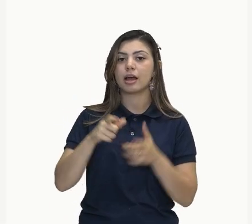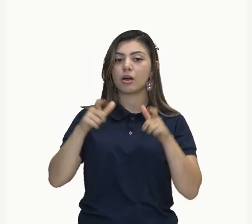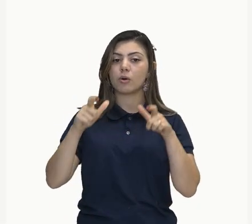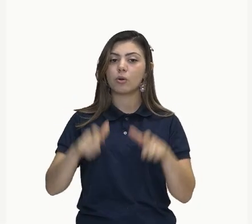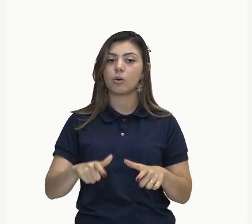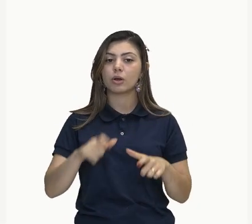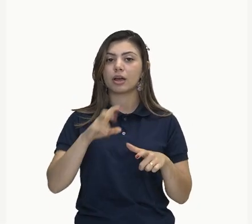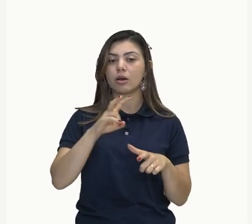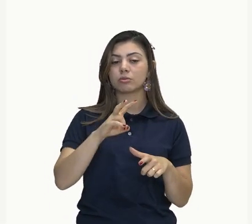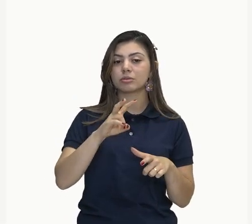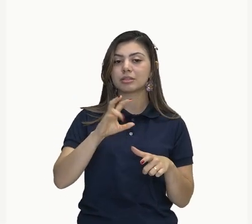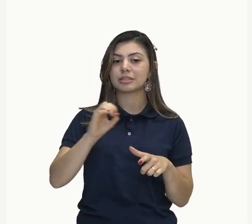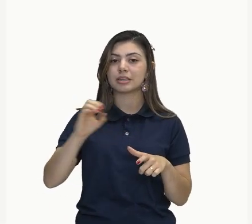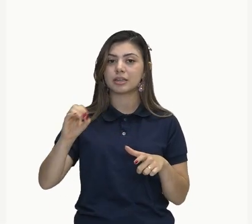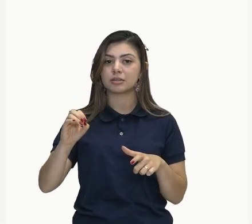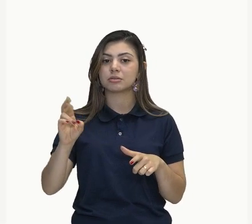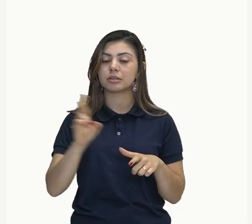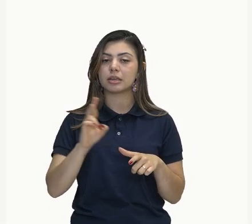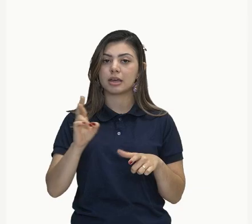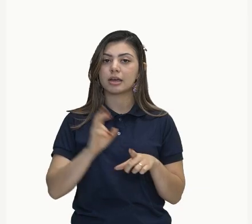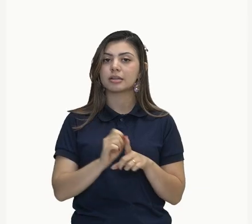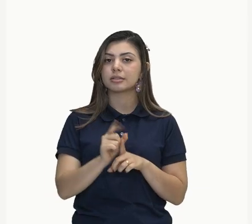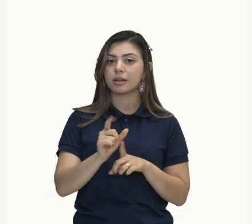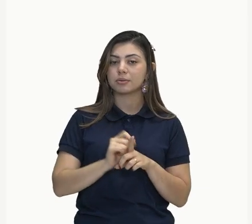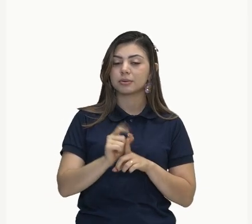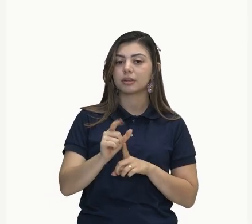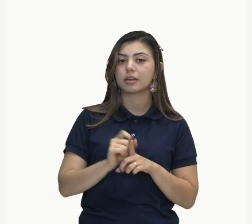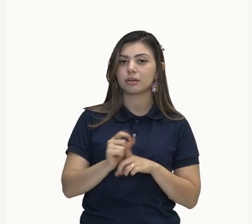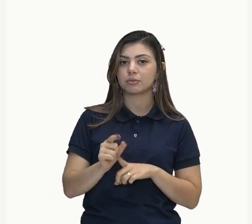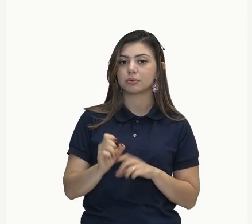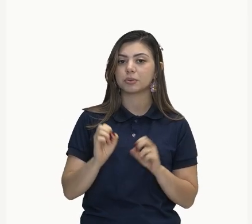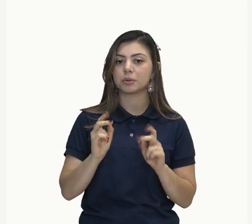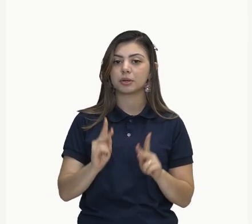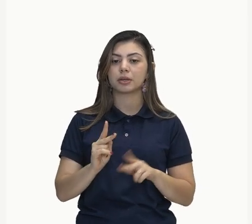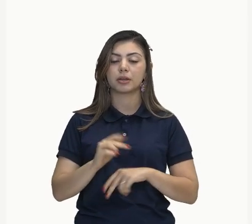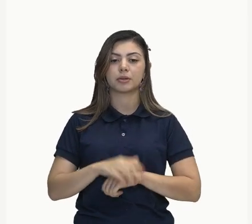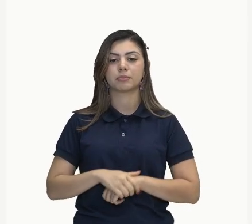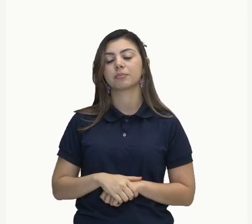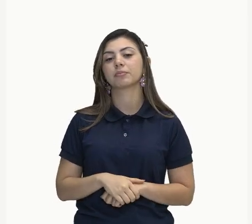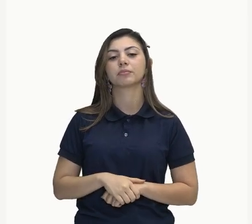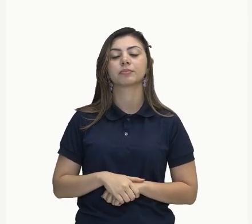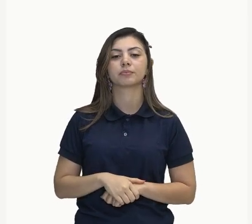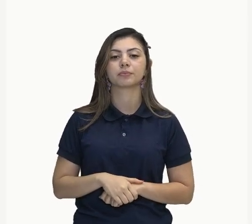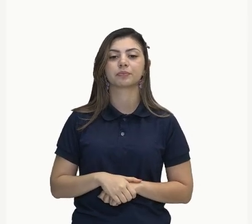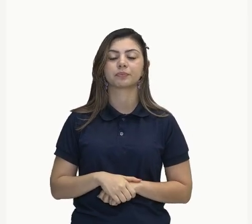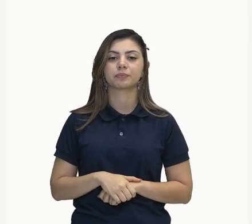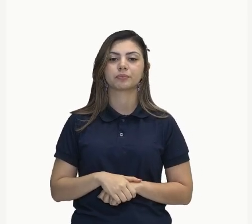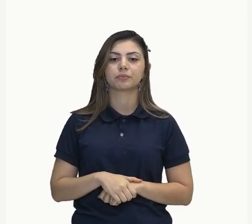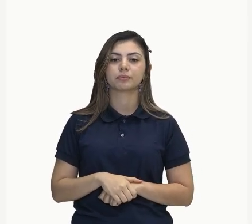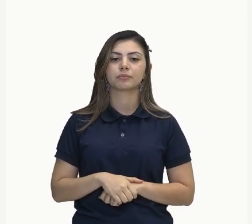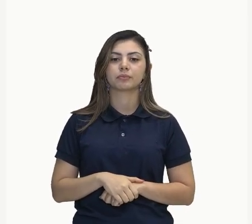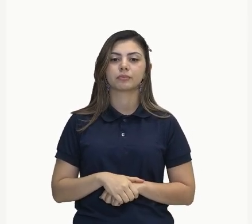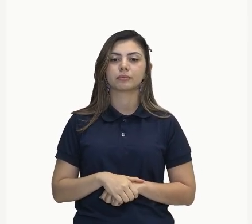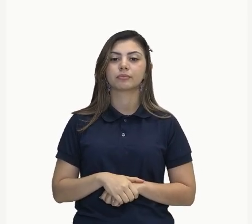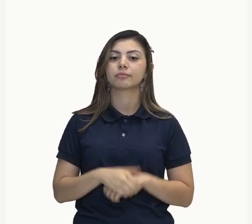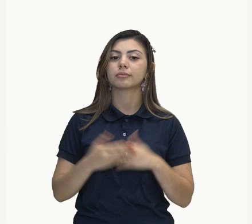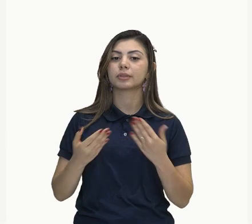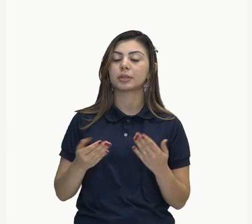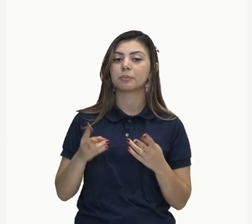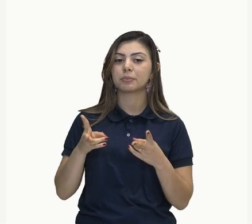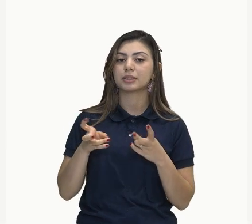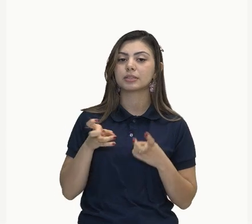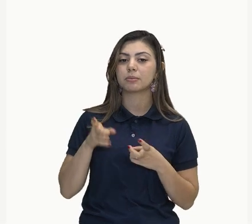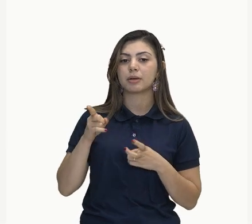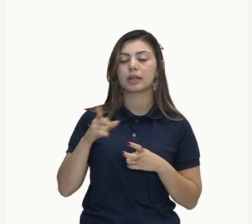quitanda aí e também o seu local de moradia, cerca de R$ 500 de aluguel. Então, ela vai ter